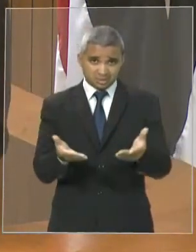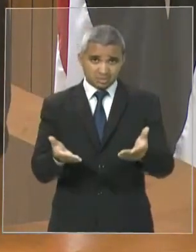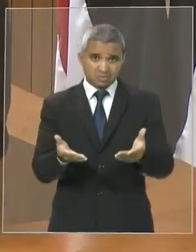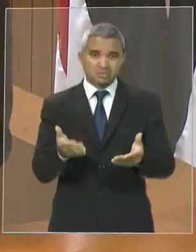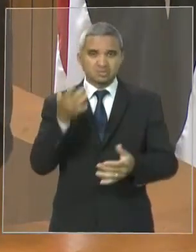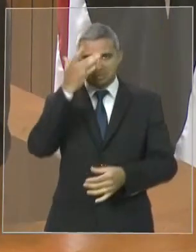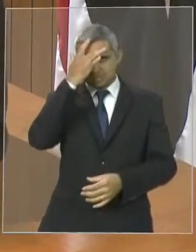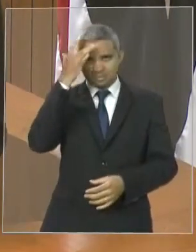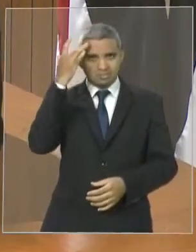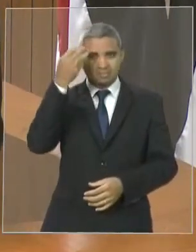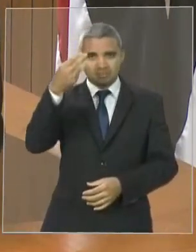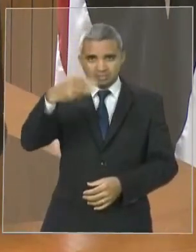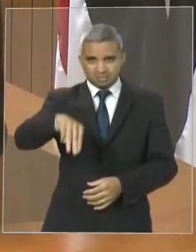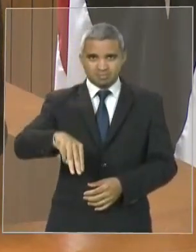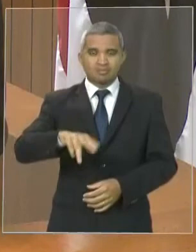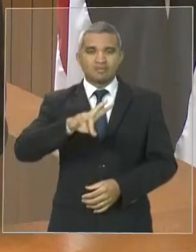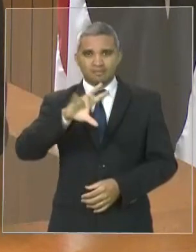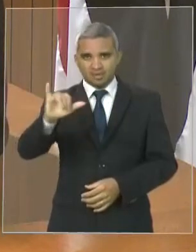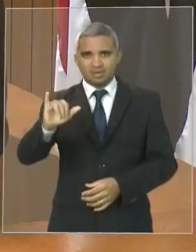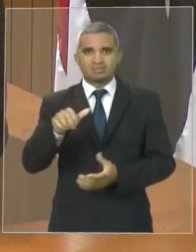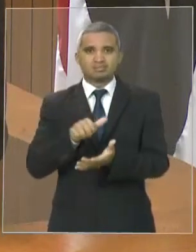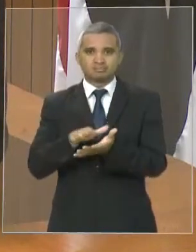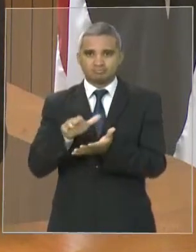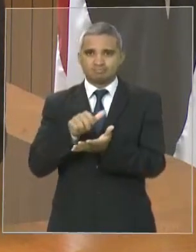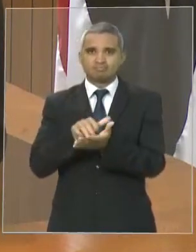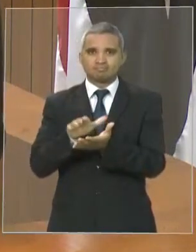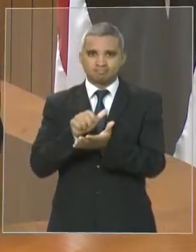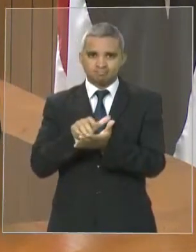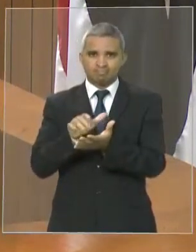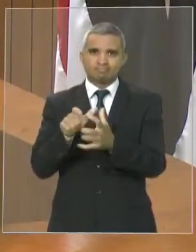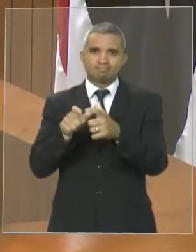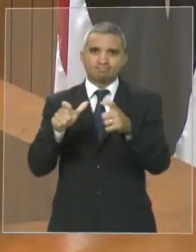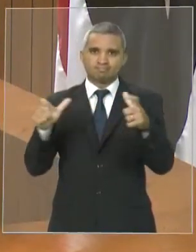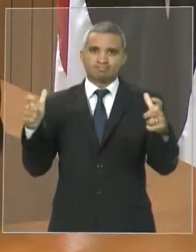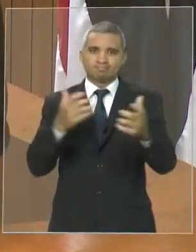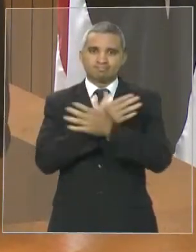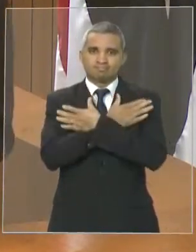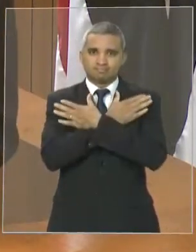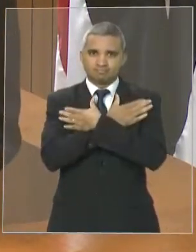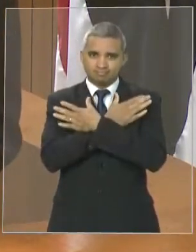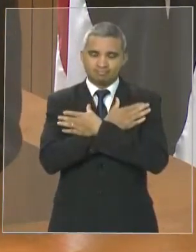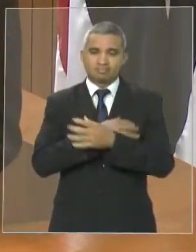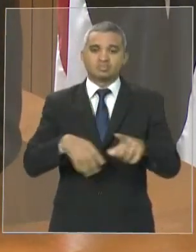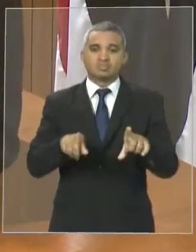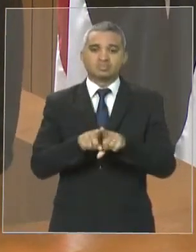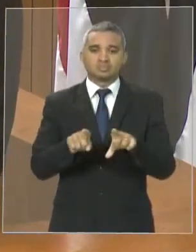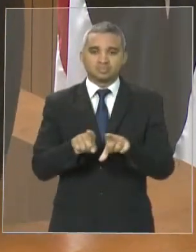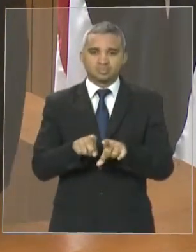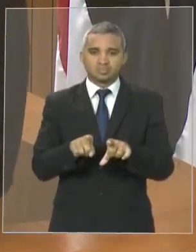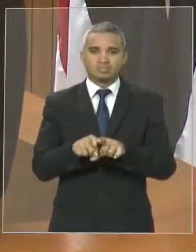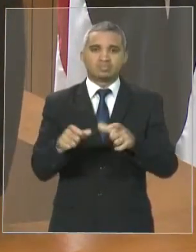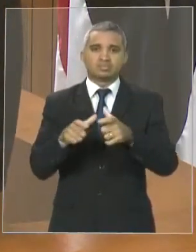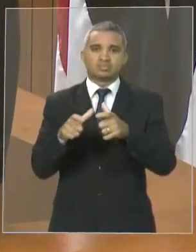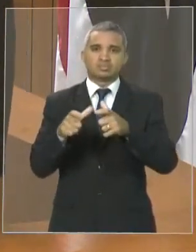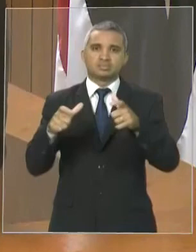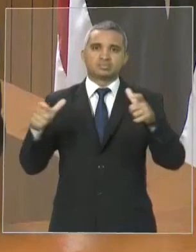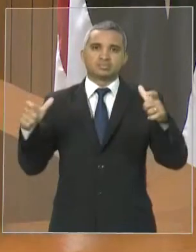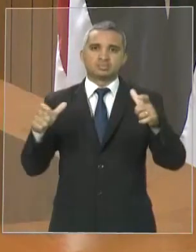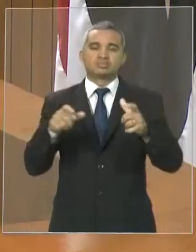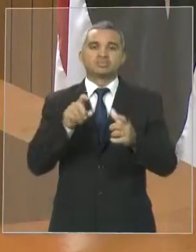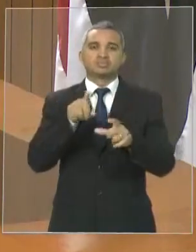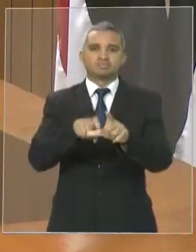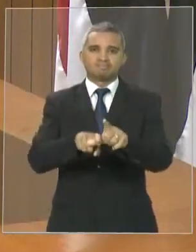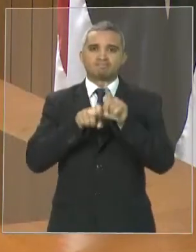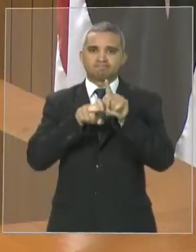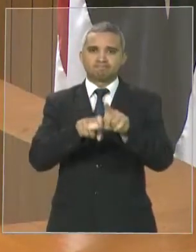vão continuar desempregando, continuar na inadimplência sem ter que pagar. E agora, senhor